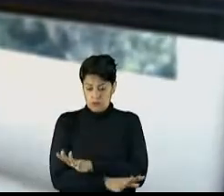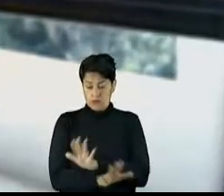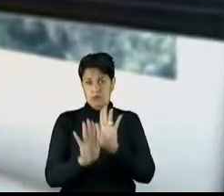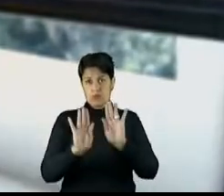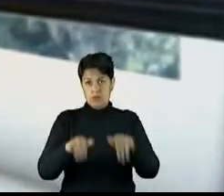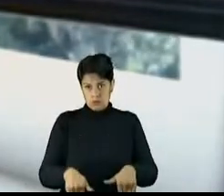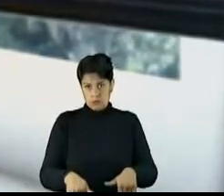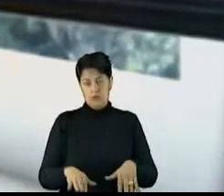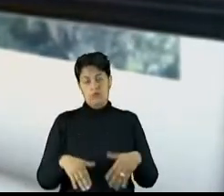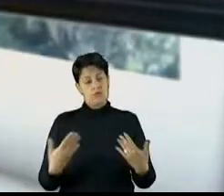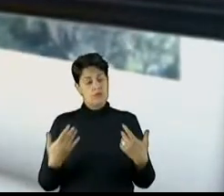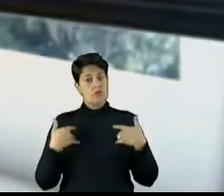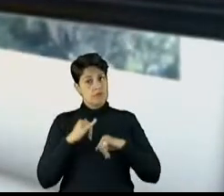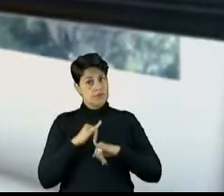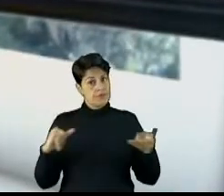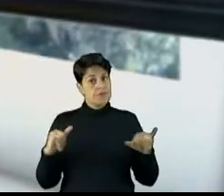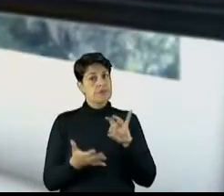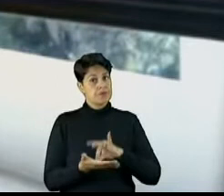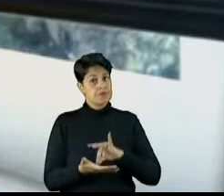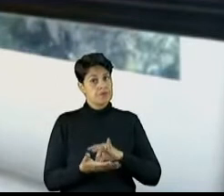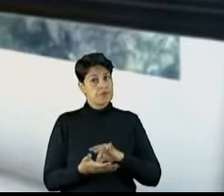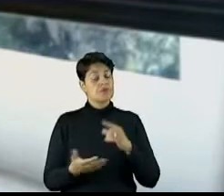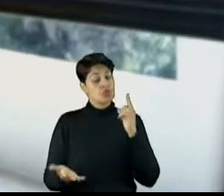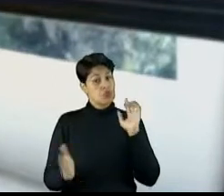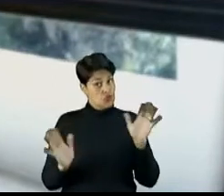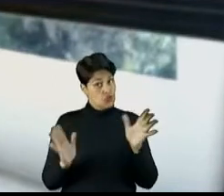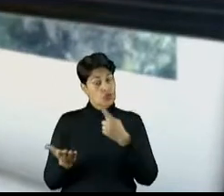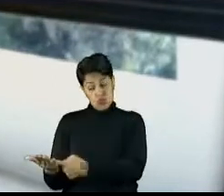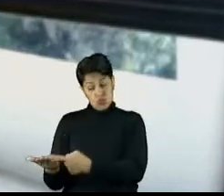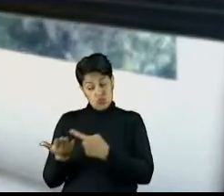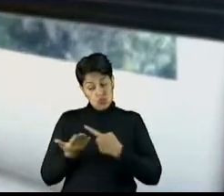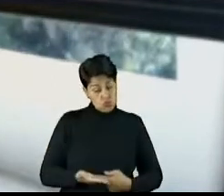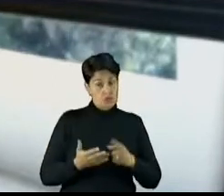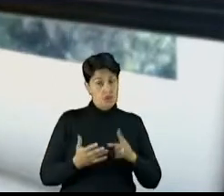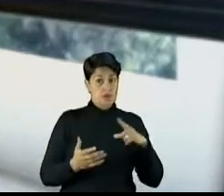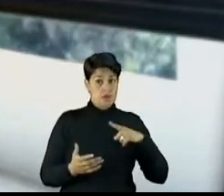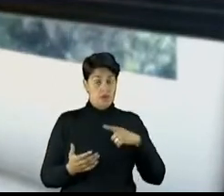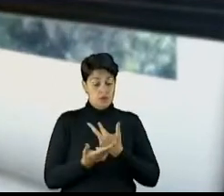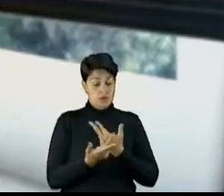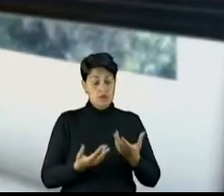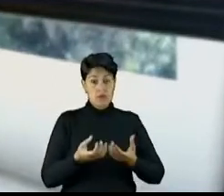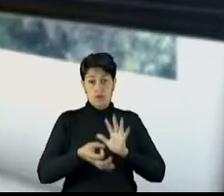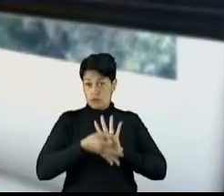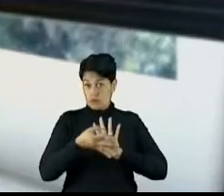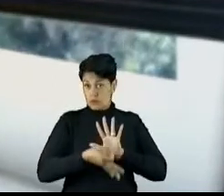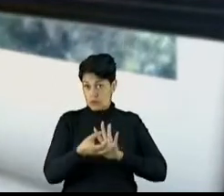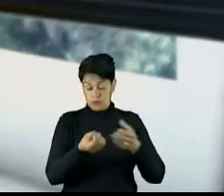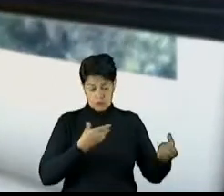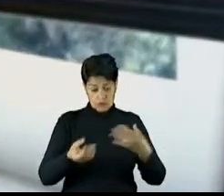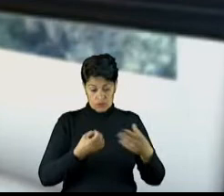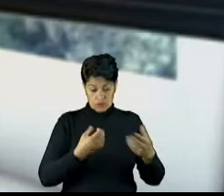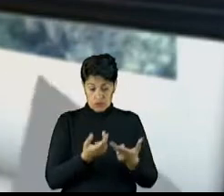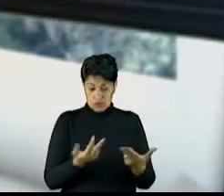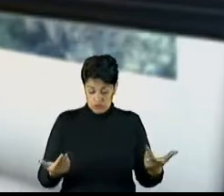presidente, rapidamente, eu não entendi para que data o ministro Carreiro pediu a sessão? 18. 8 de agosto. Exatamente. Ainda falta